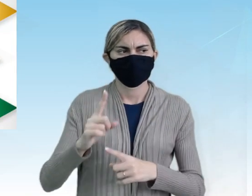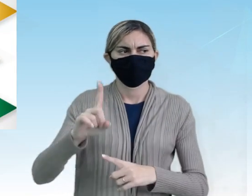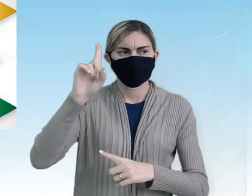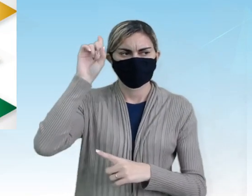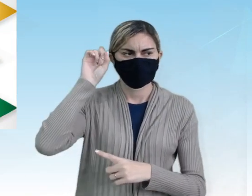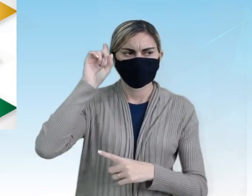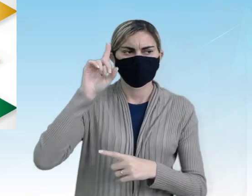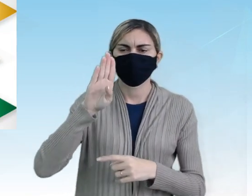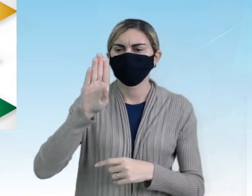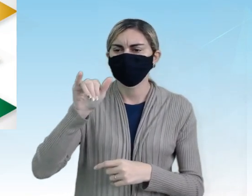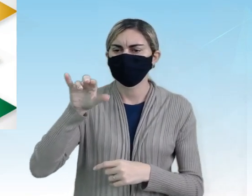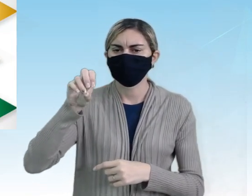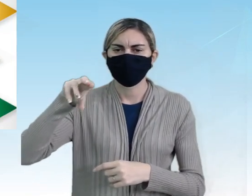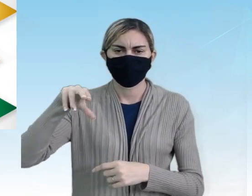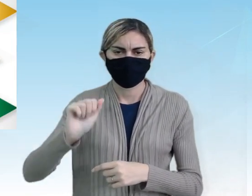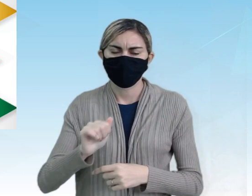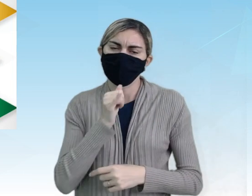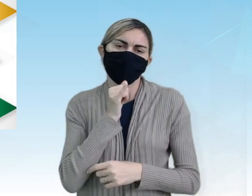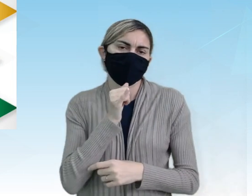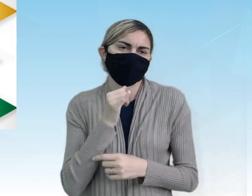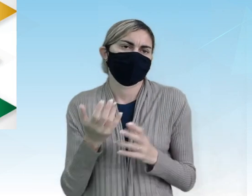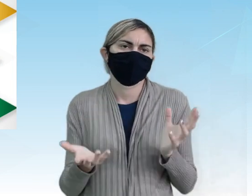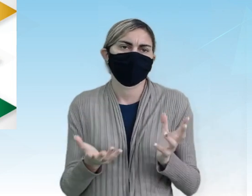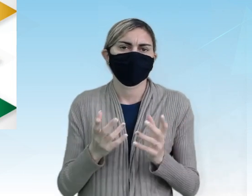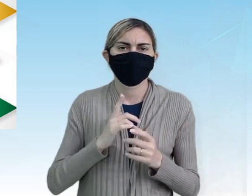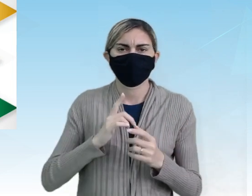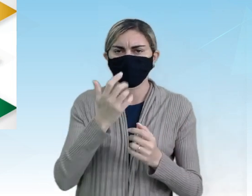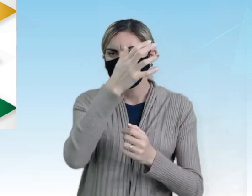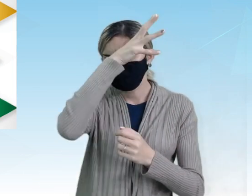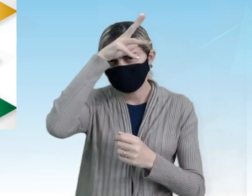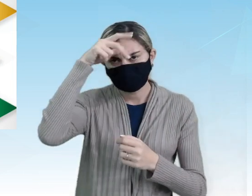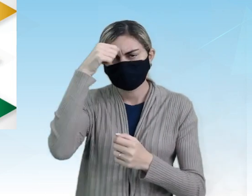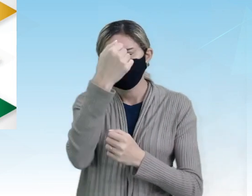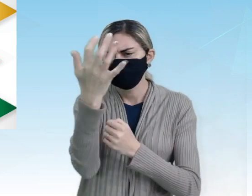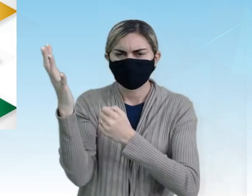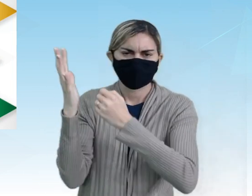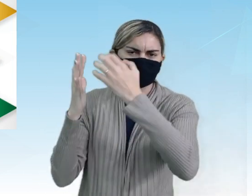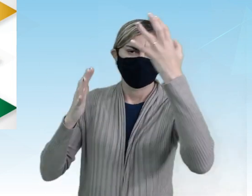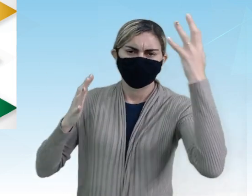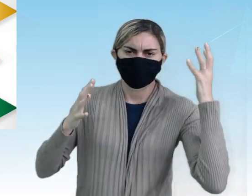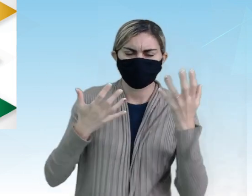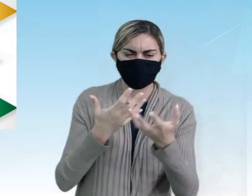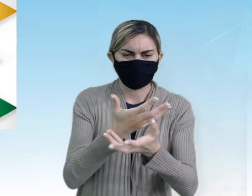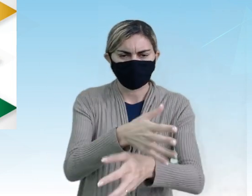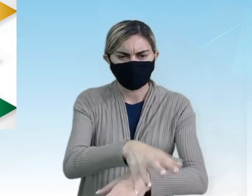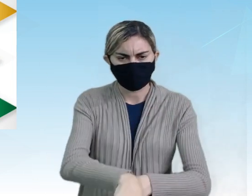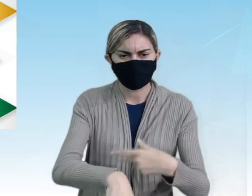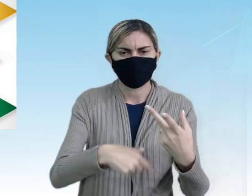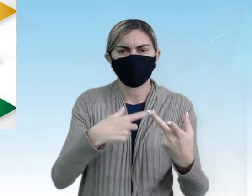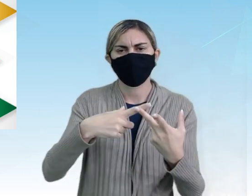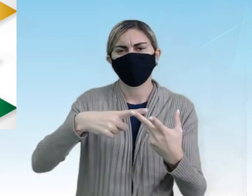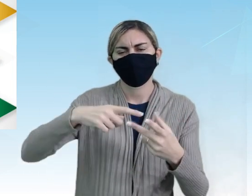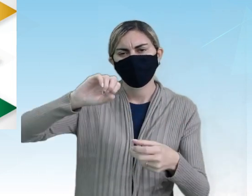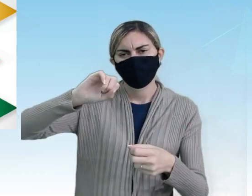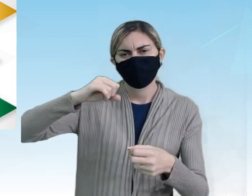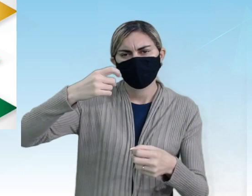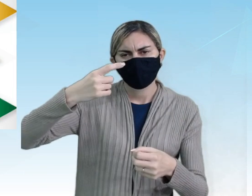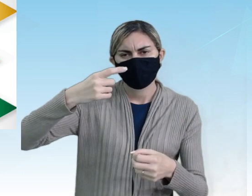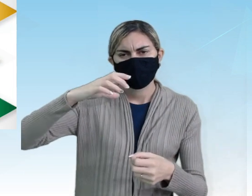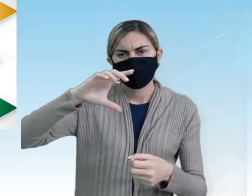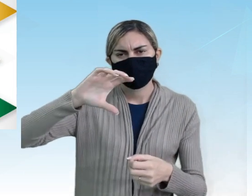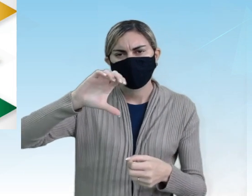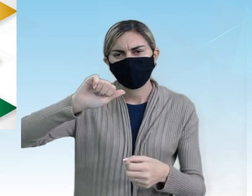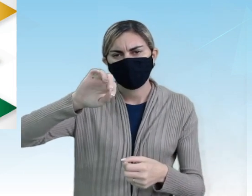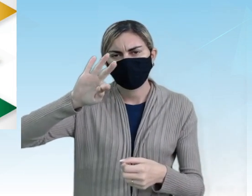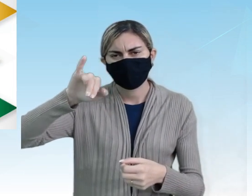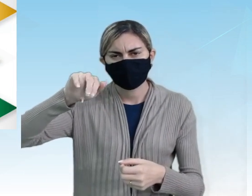de bioma. Exemplo, Mata Atlântica, Cerrado, Pantanal, Caatinga, Floresta